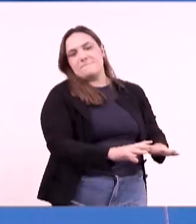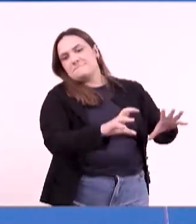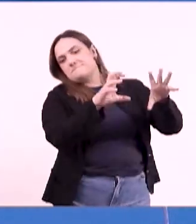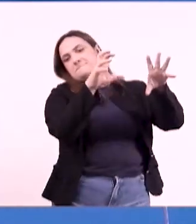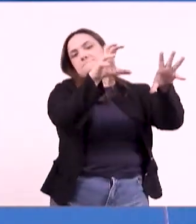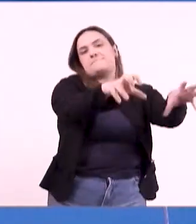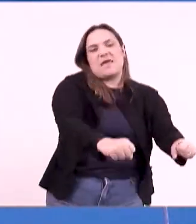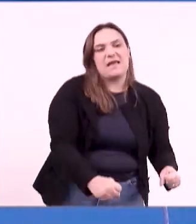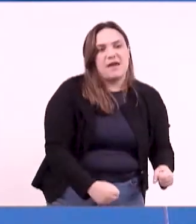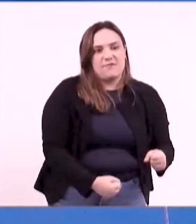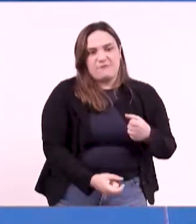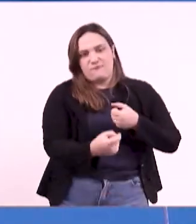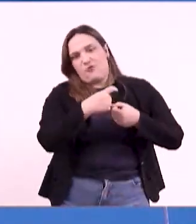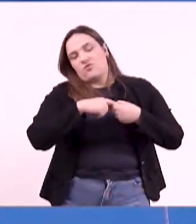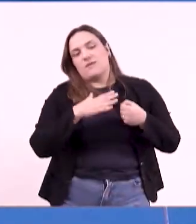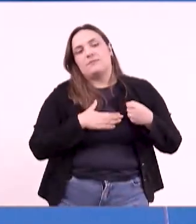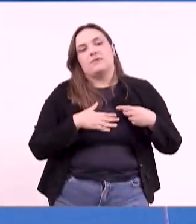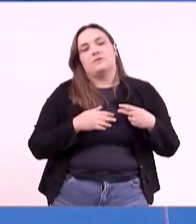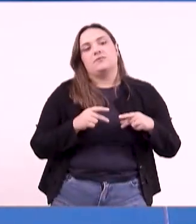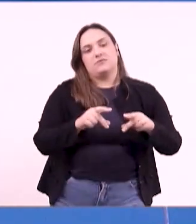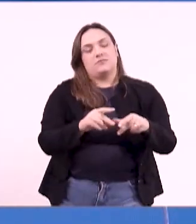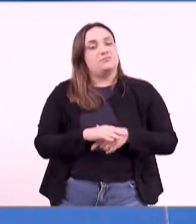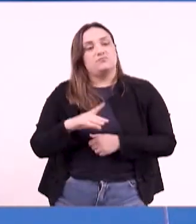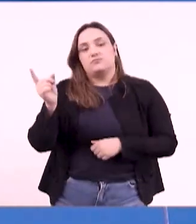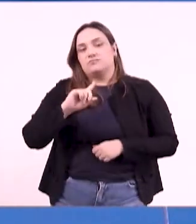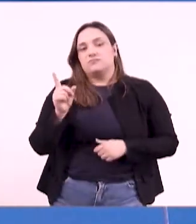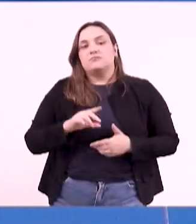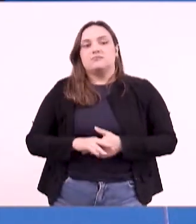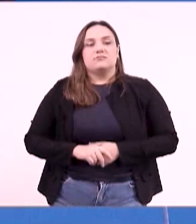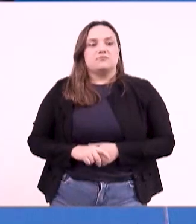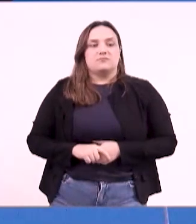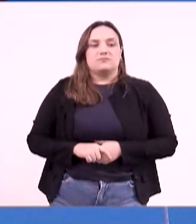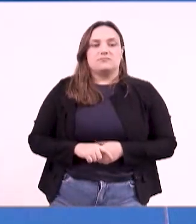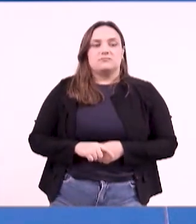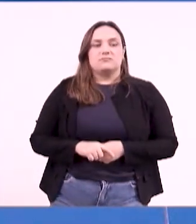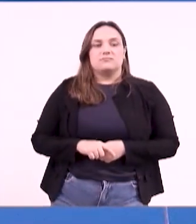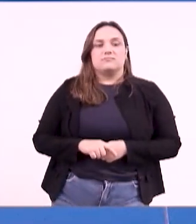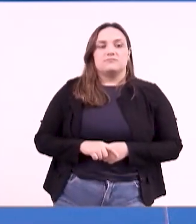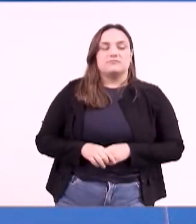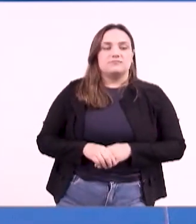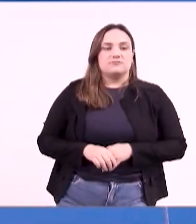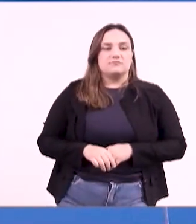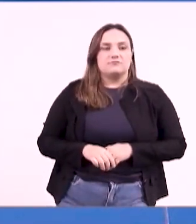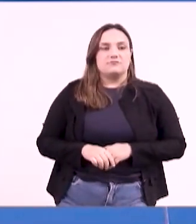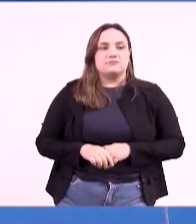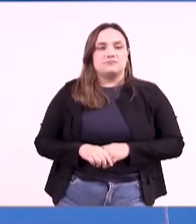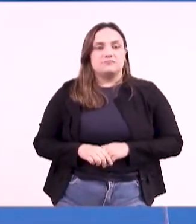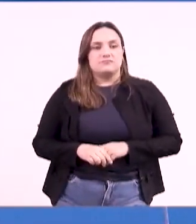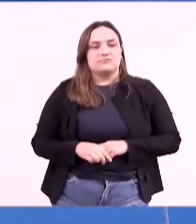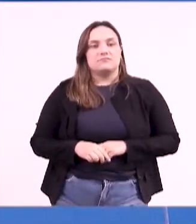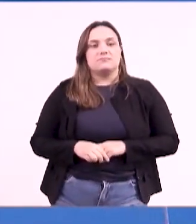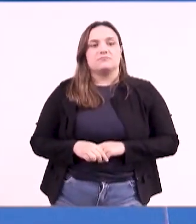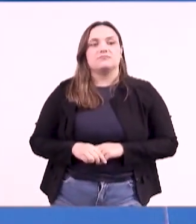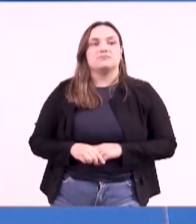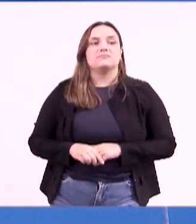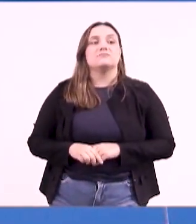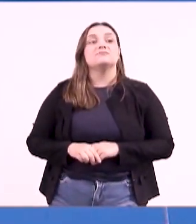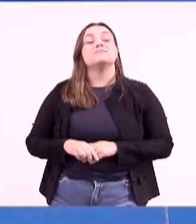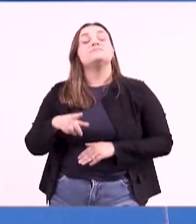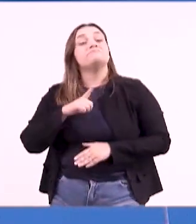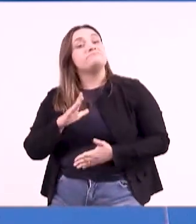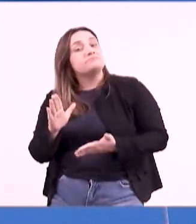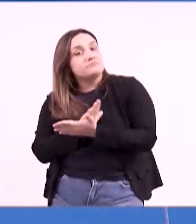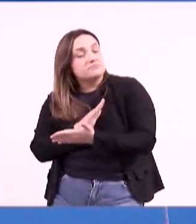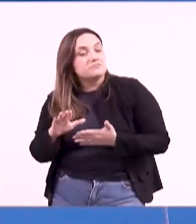retomar uma propriedade que por lei é minha. Não é isso que aconteceu. Tem algumas